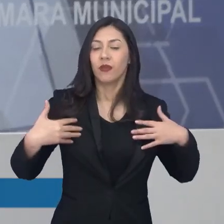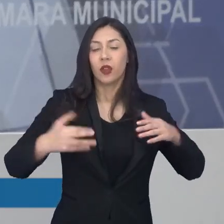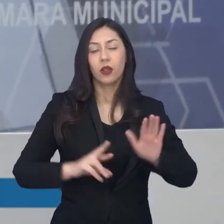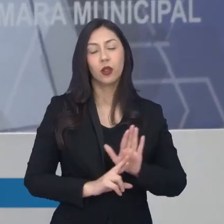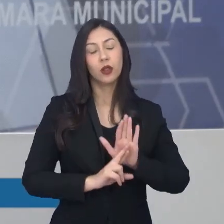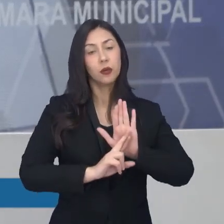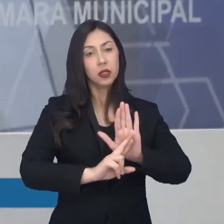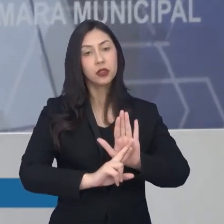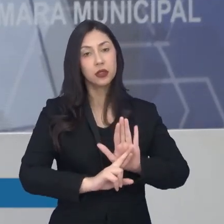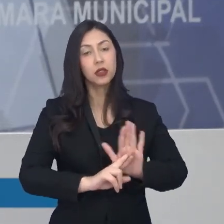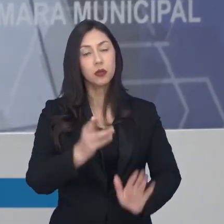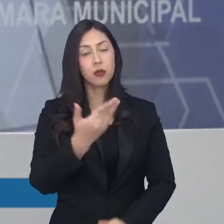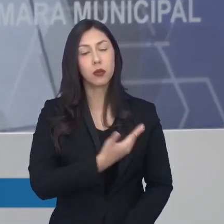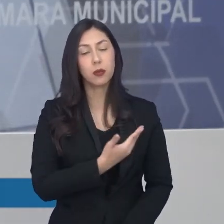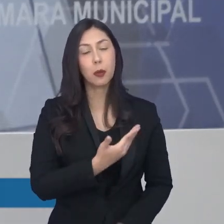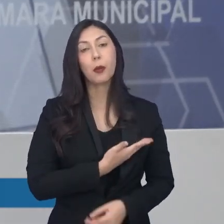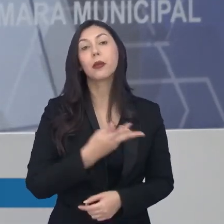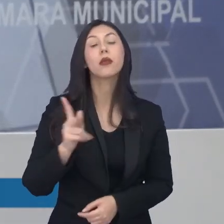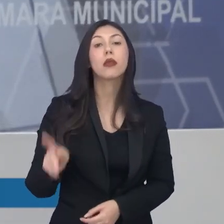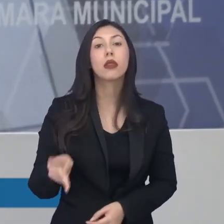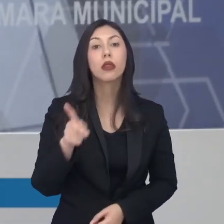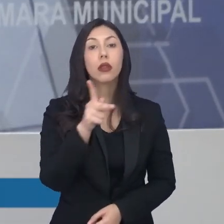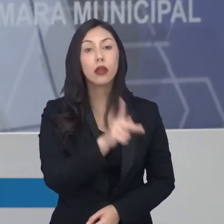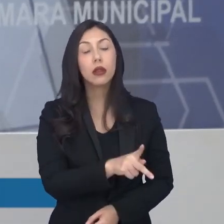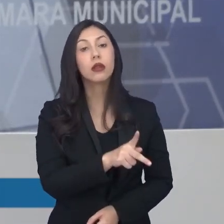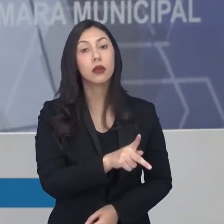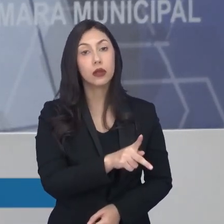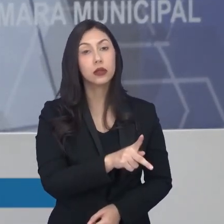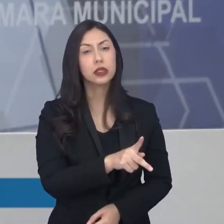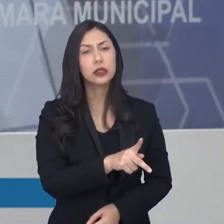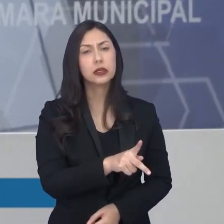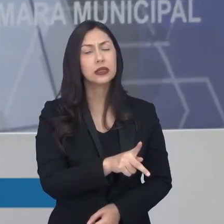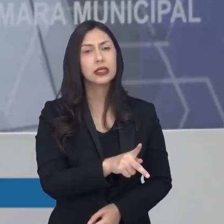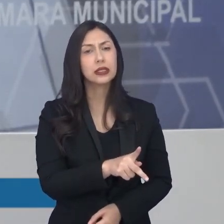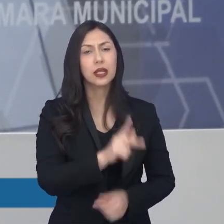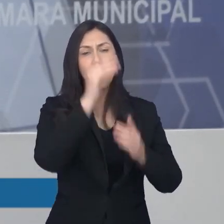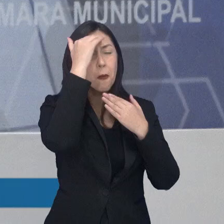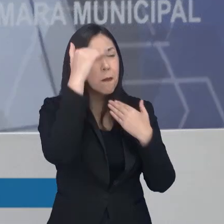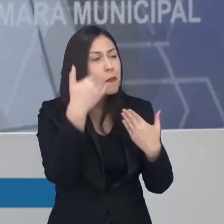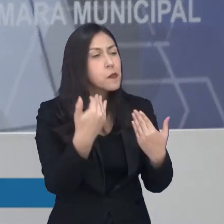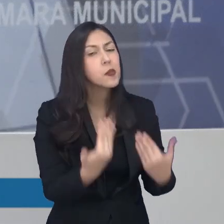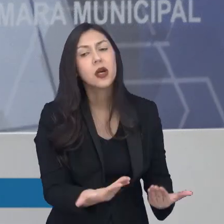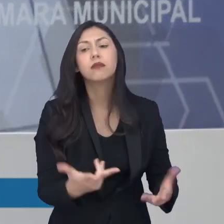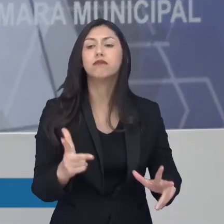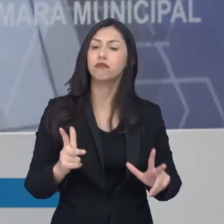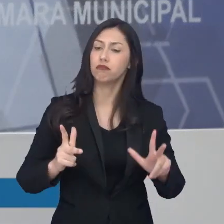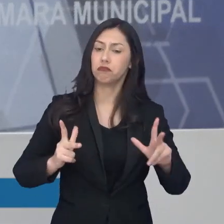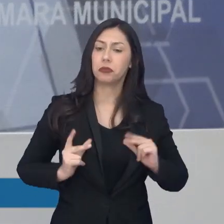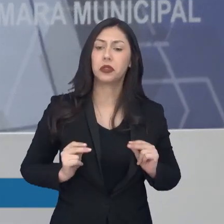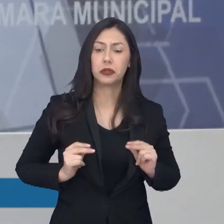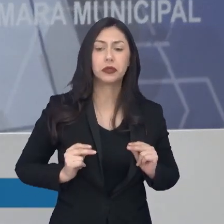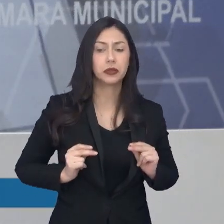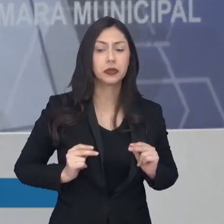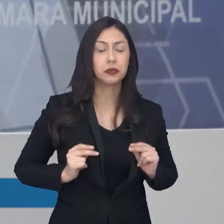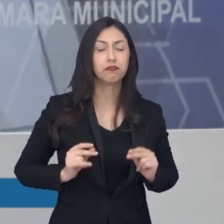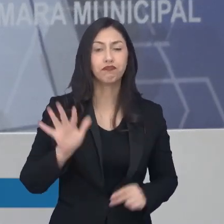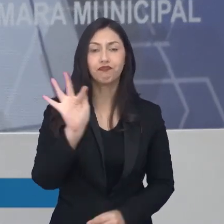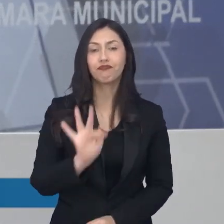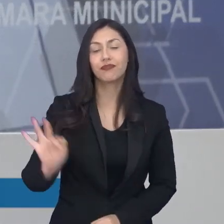representando meus colegas professores nesta justíssima homenagem à nossa Faculdade de